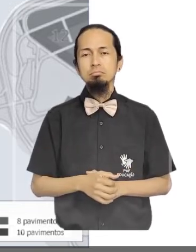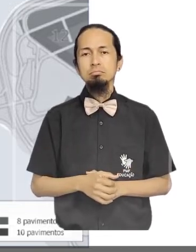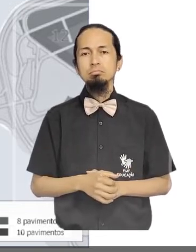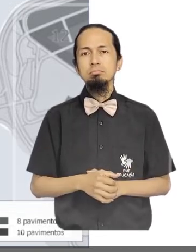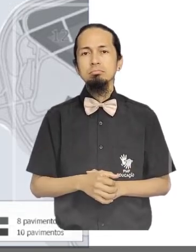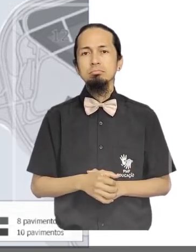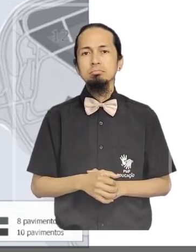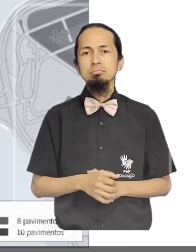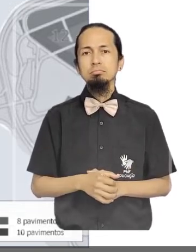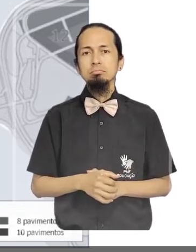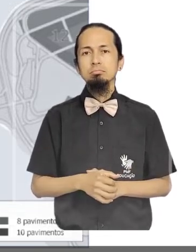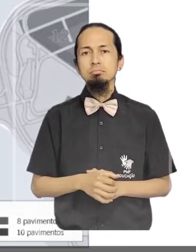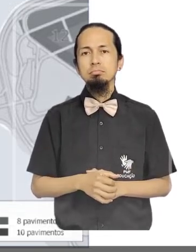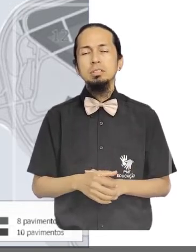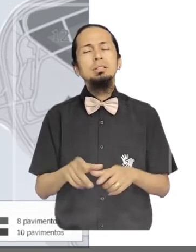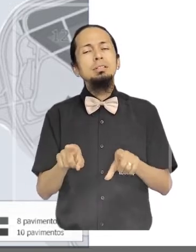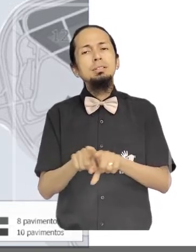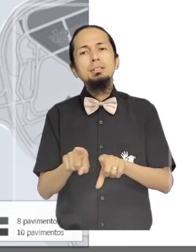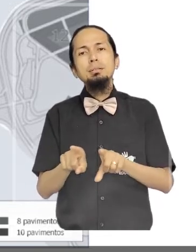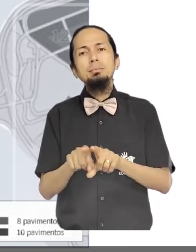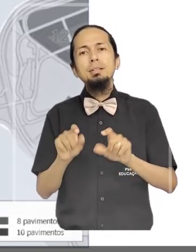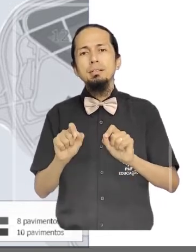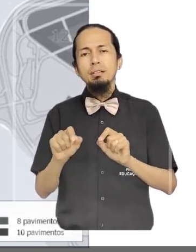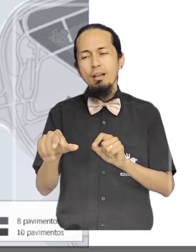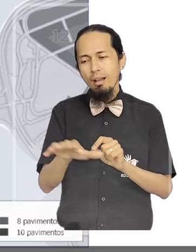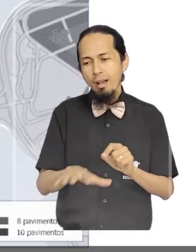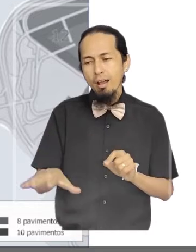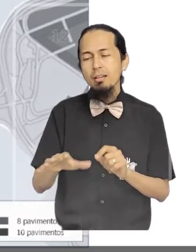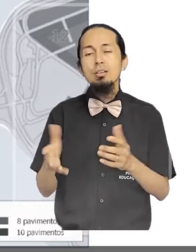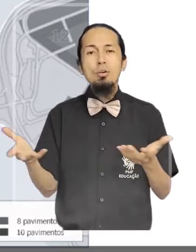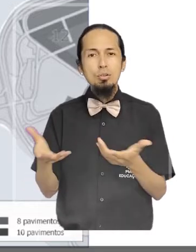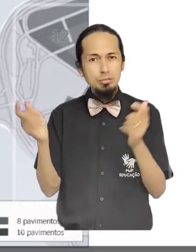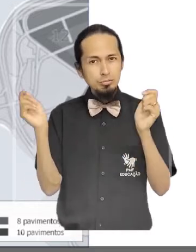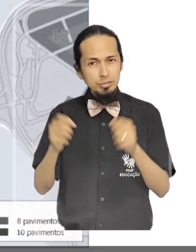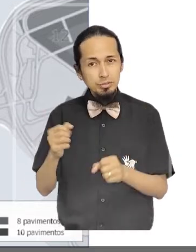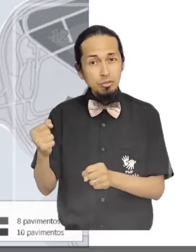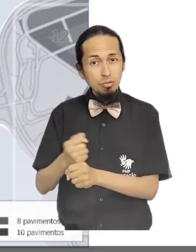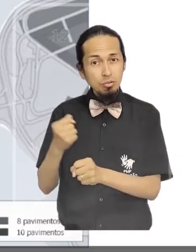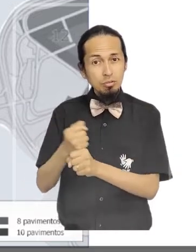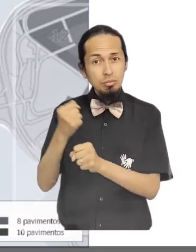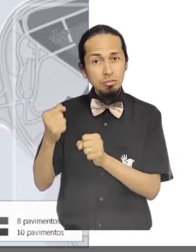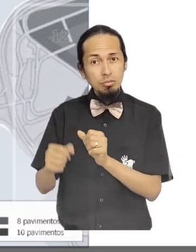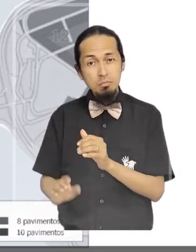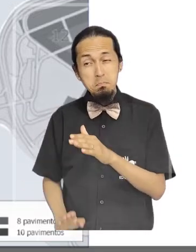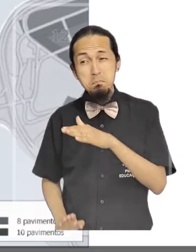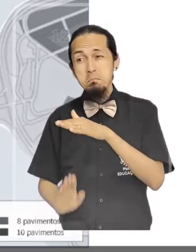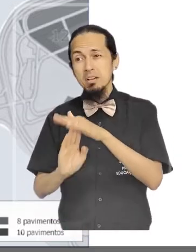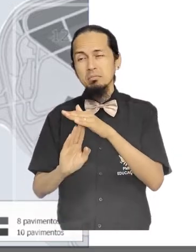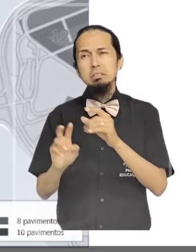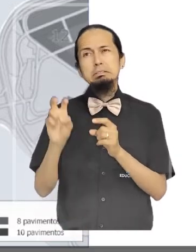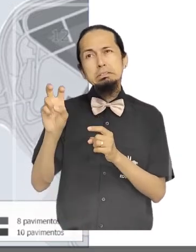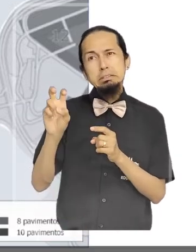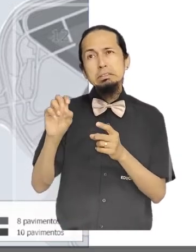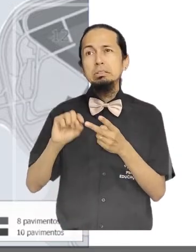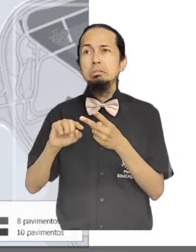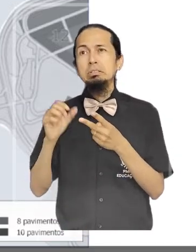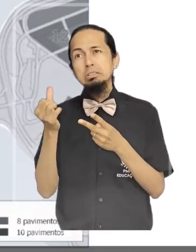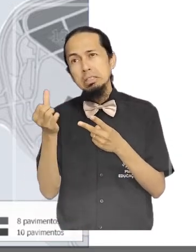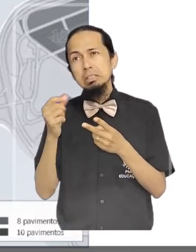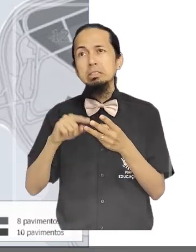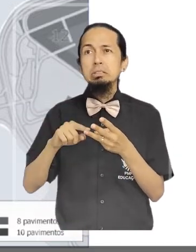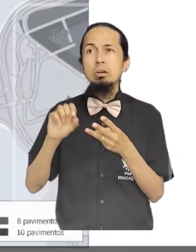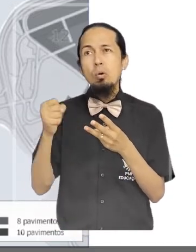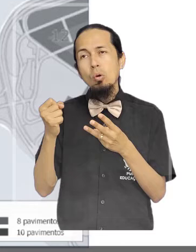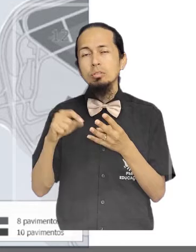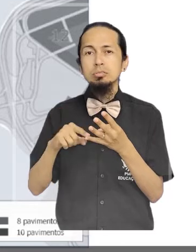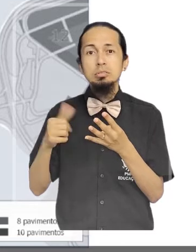6 pavimentos com os incentivos. Da mesma forma, áreas onde já é permitida a construção de no máximo